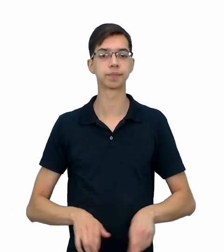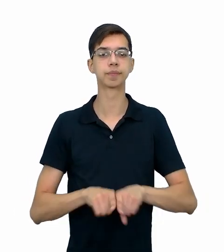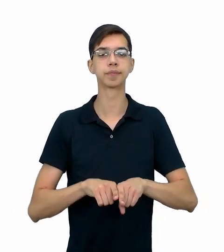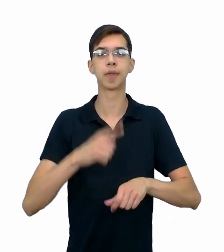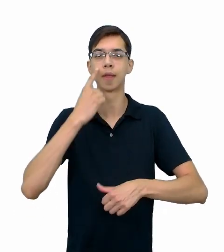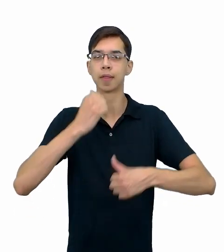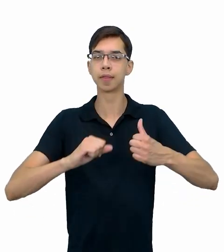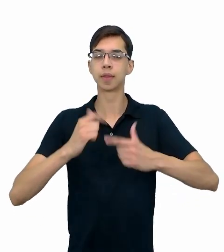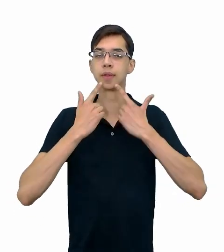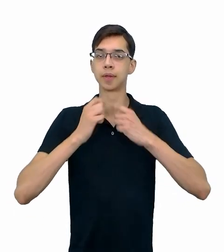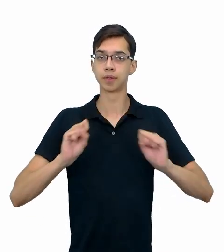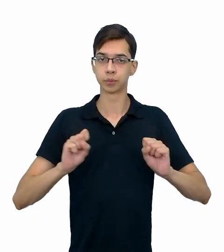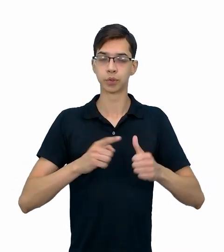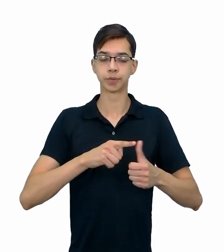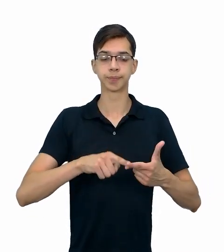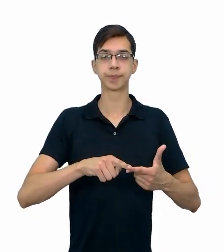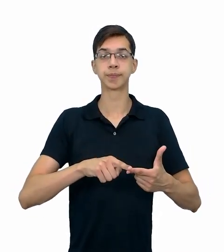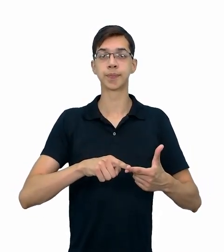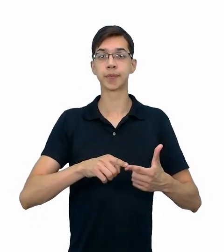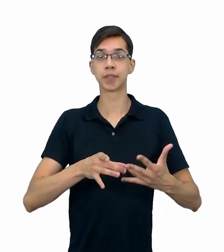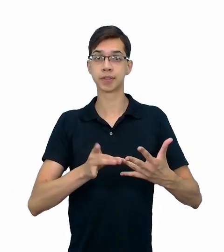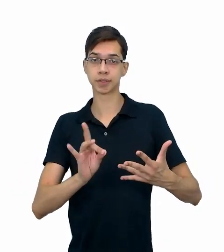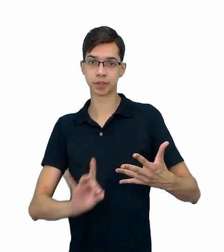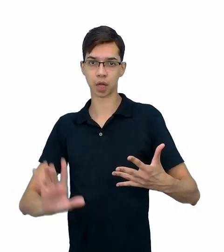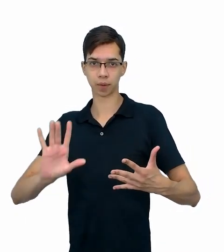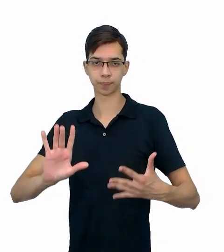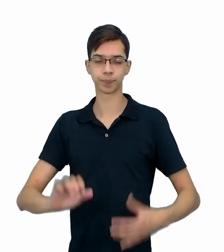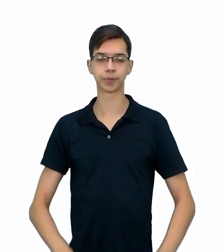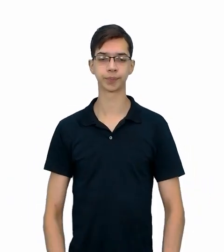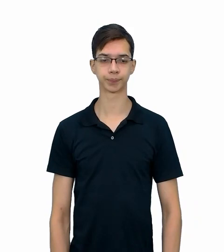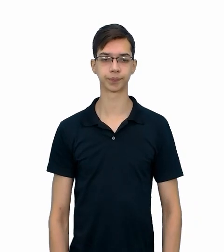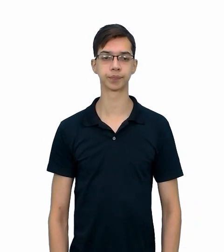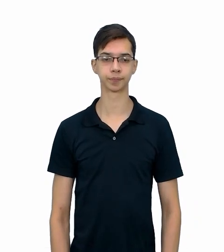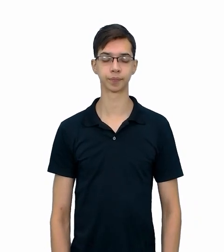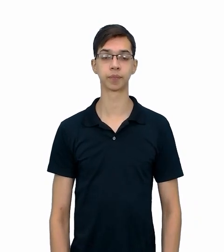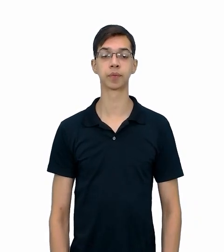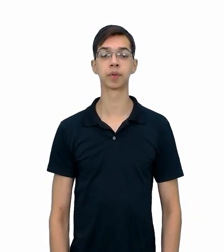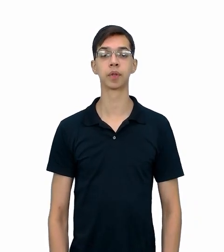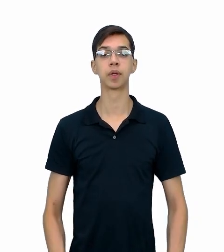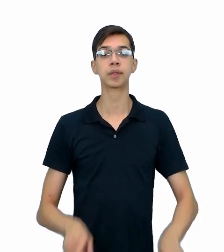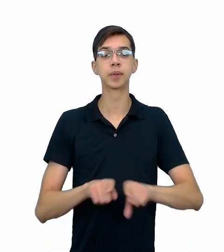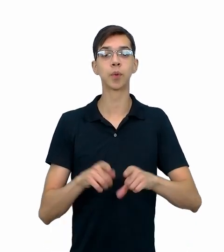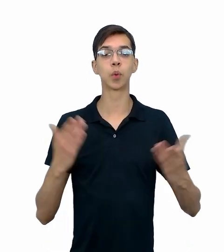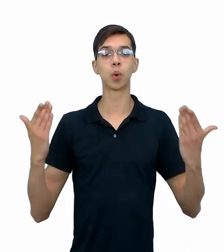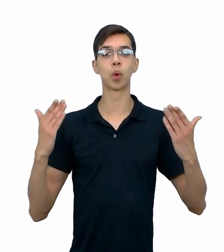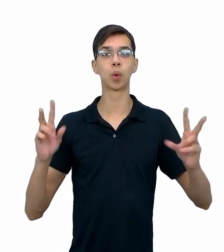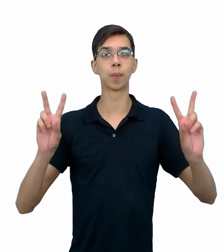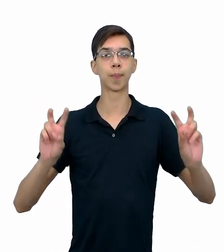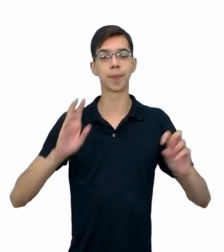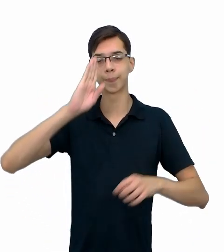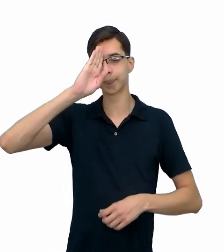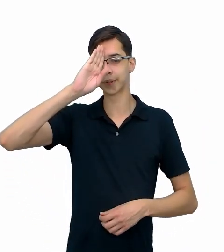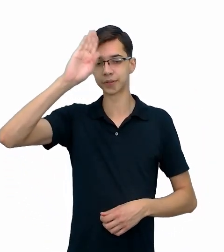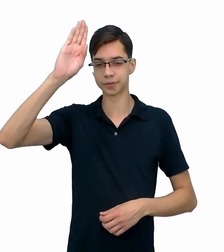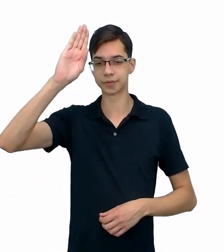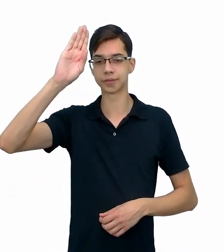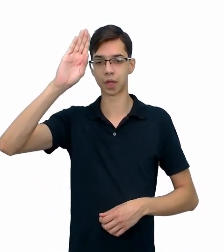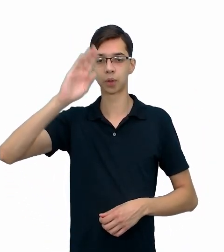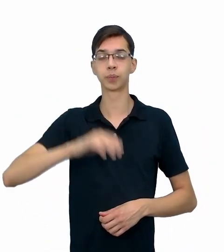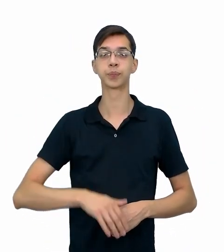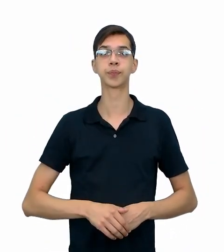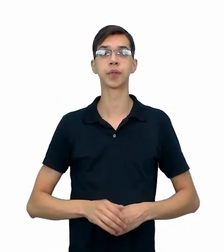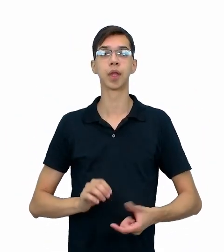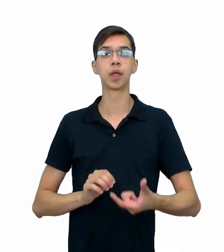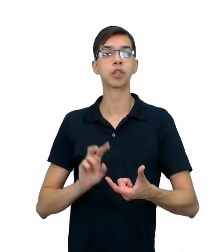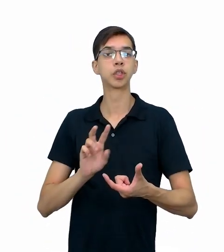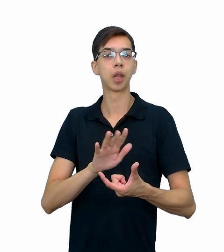linguística e semiótica. Relacionamos o tema central do letramento com as atividades da sequência 3 e o material Aprender Sempre, tendo como